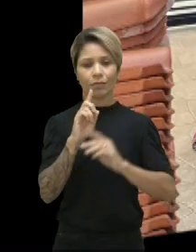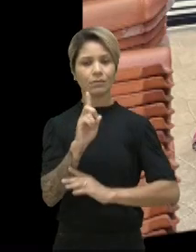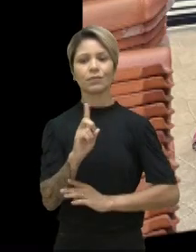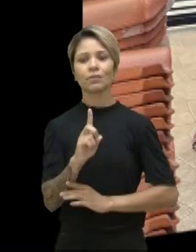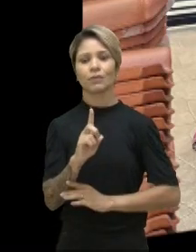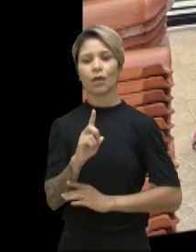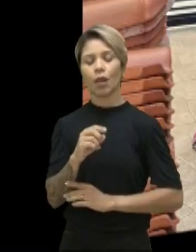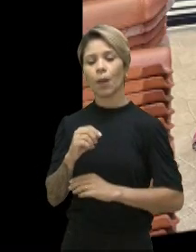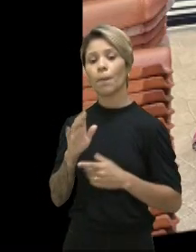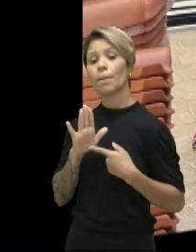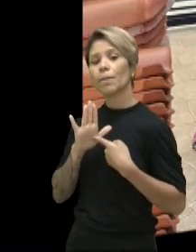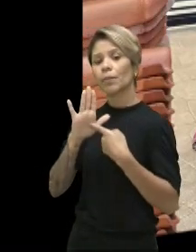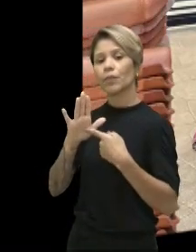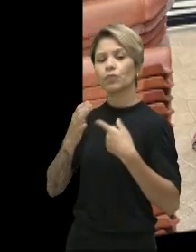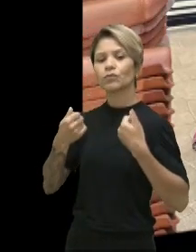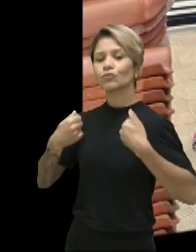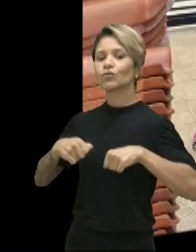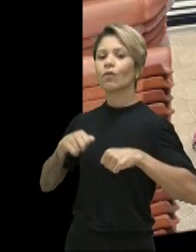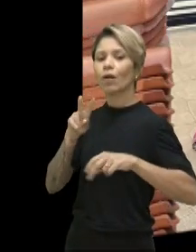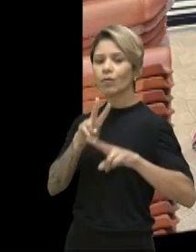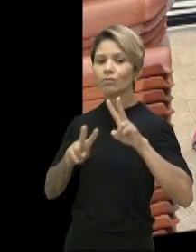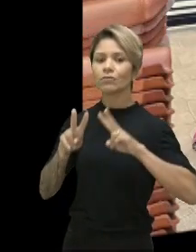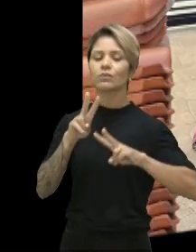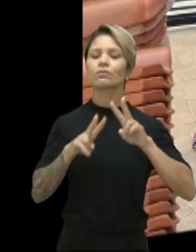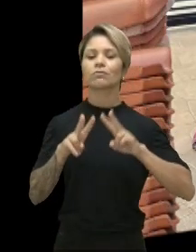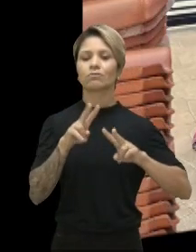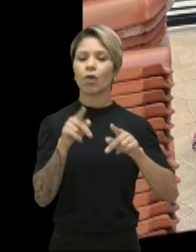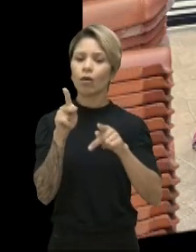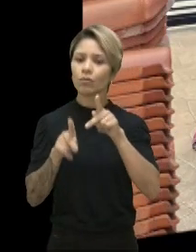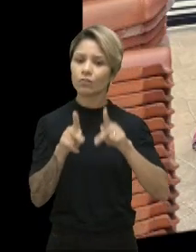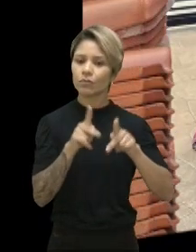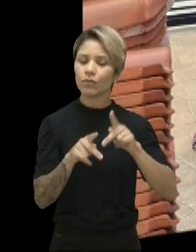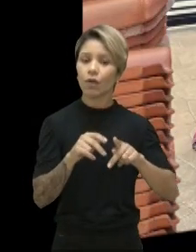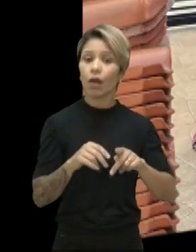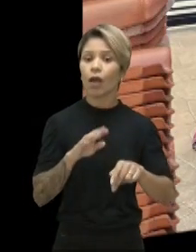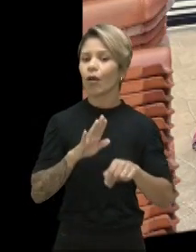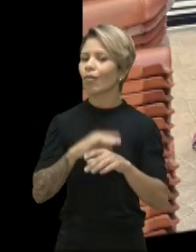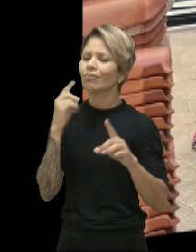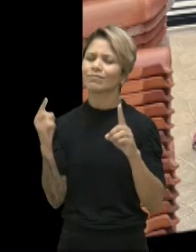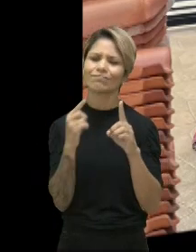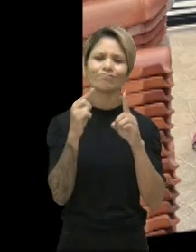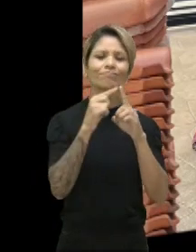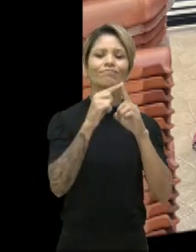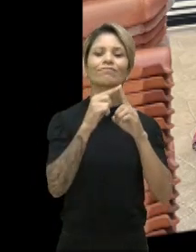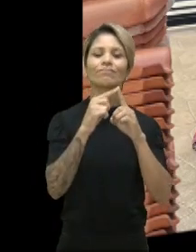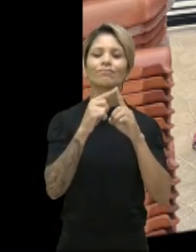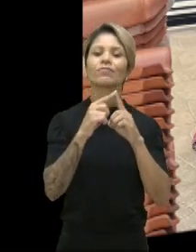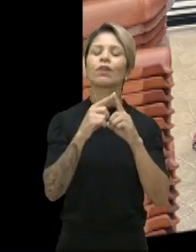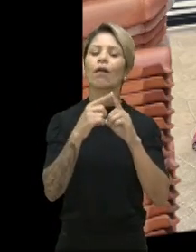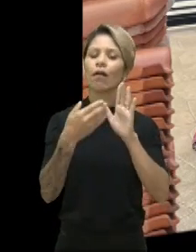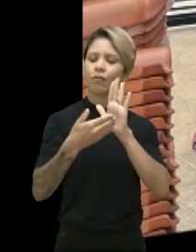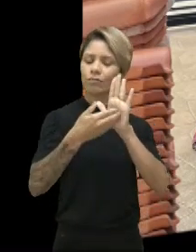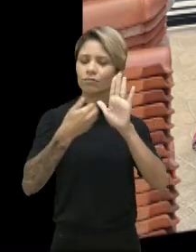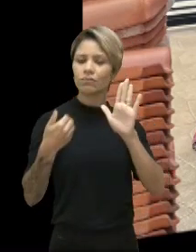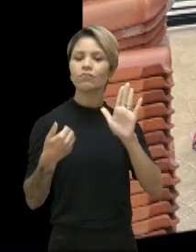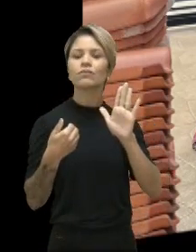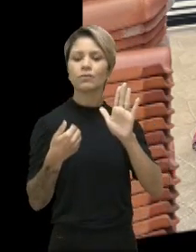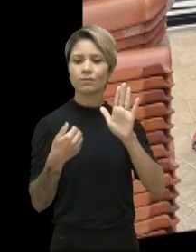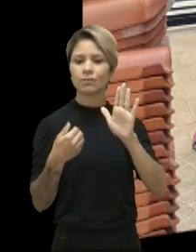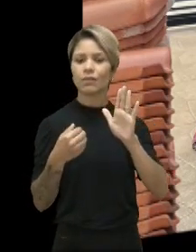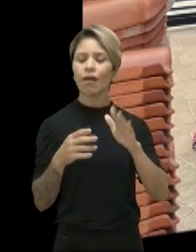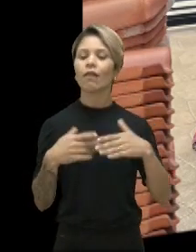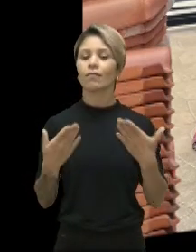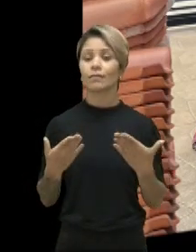sua capacidade, o seu olhar para a população, que é o nosso maior objetivo. E nós derrubamos o veto e estamos